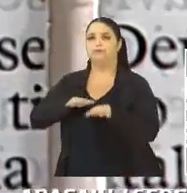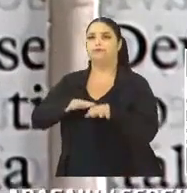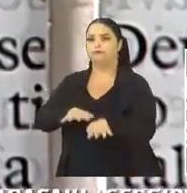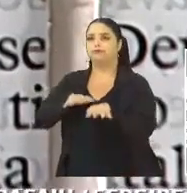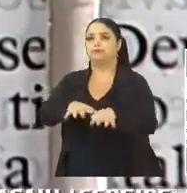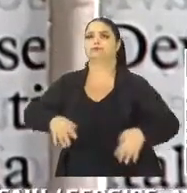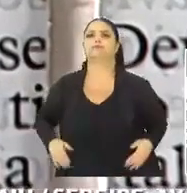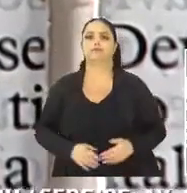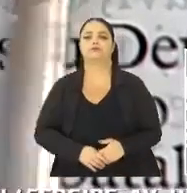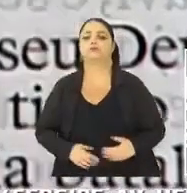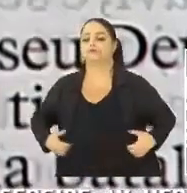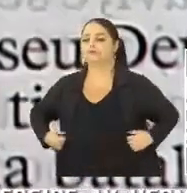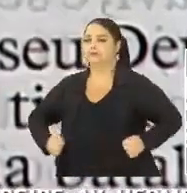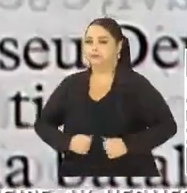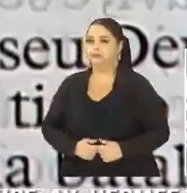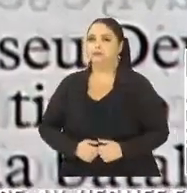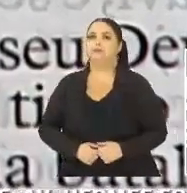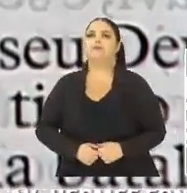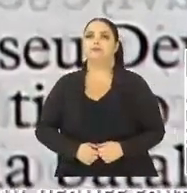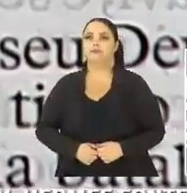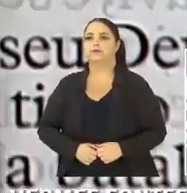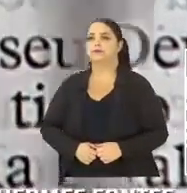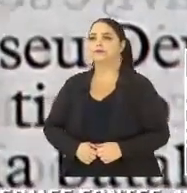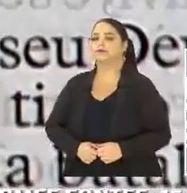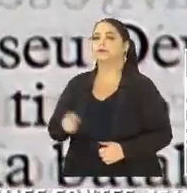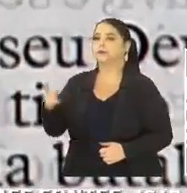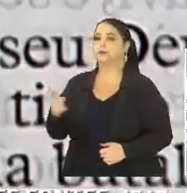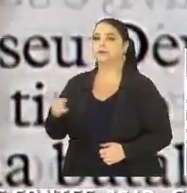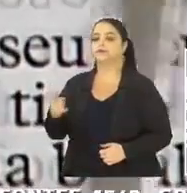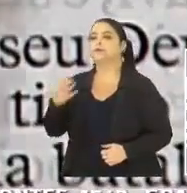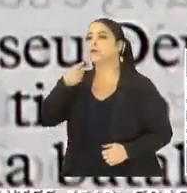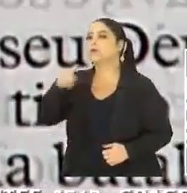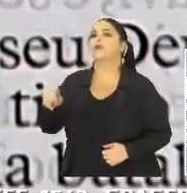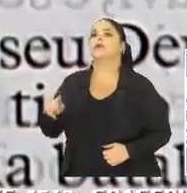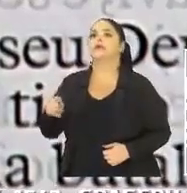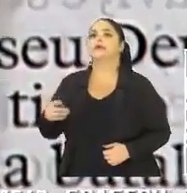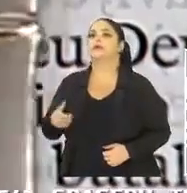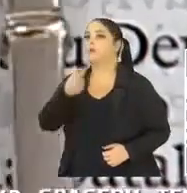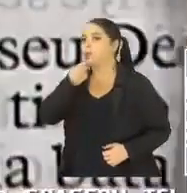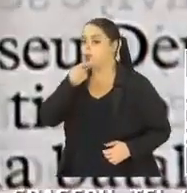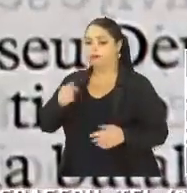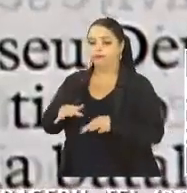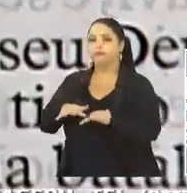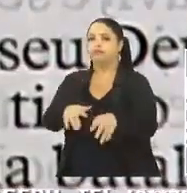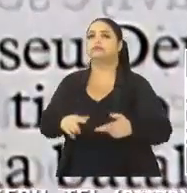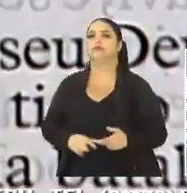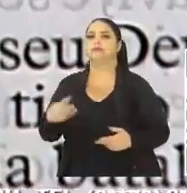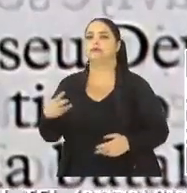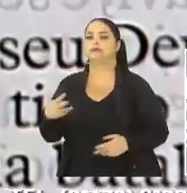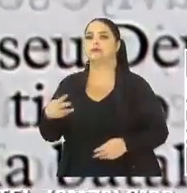E eles foram, então, com 1 milhão de homens, 300 carros, e chegou até